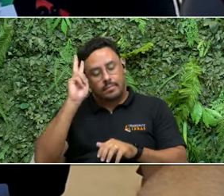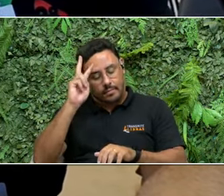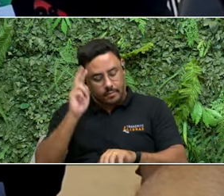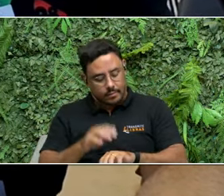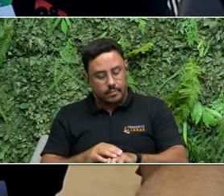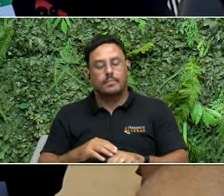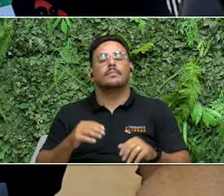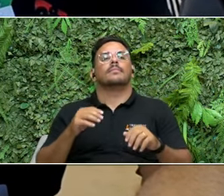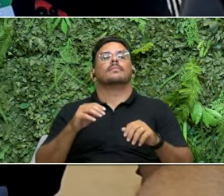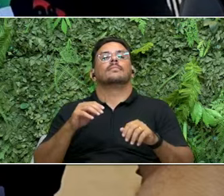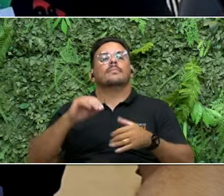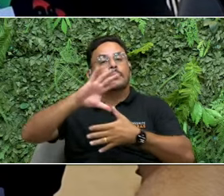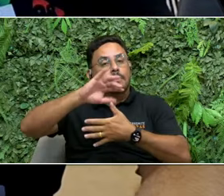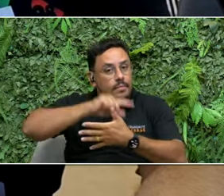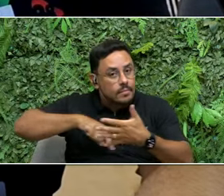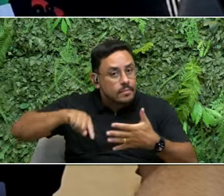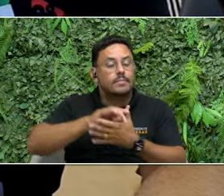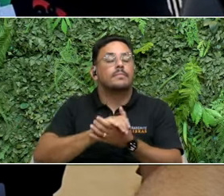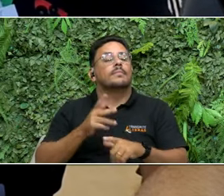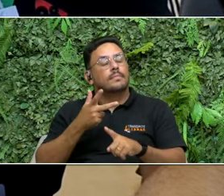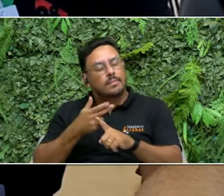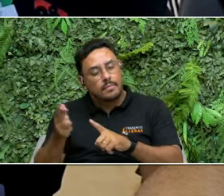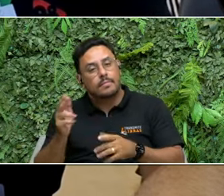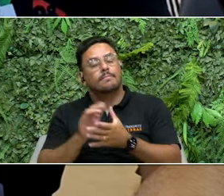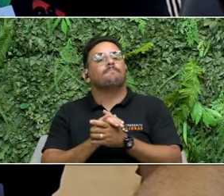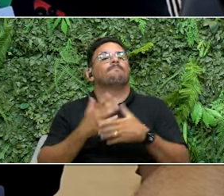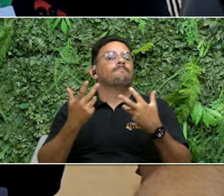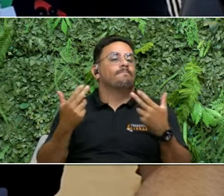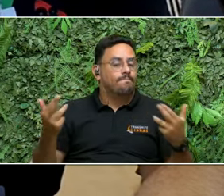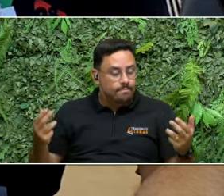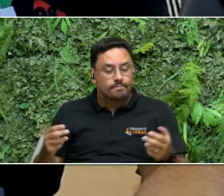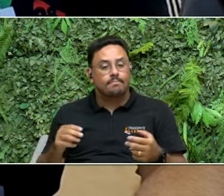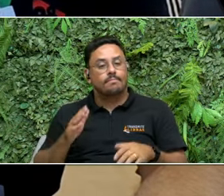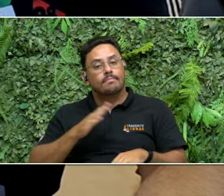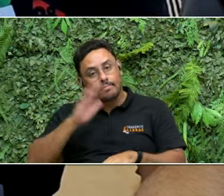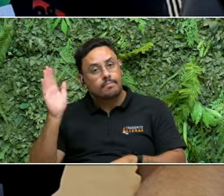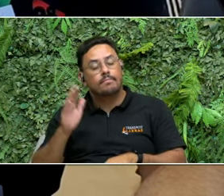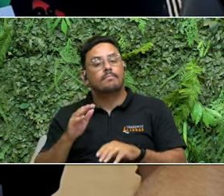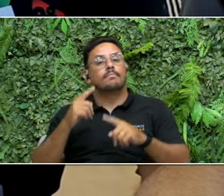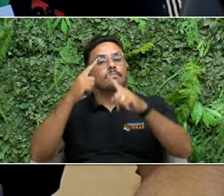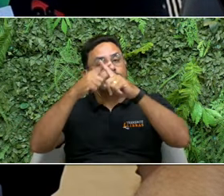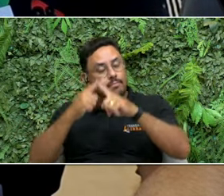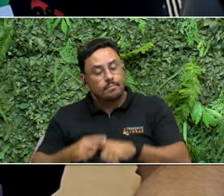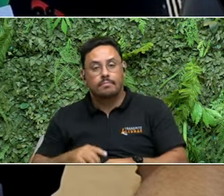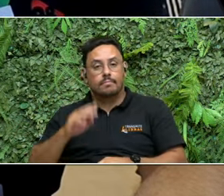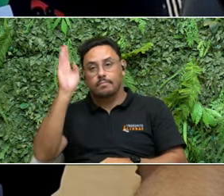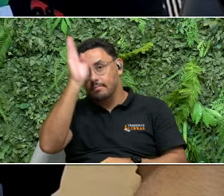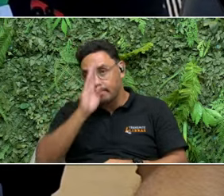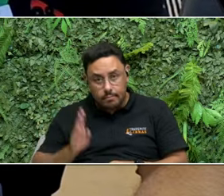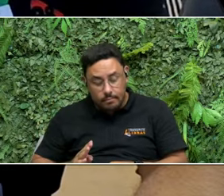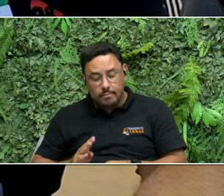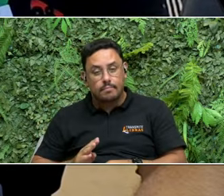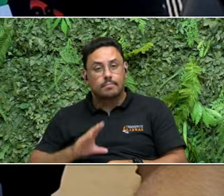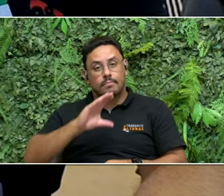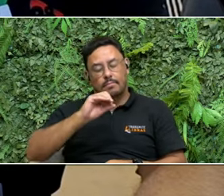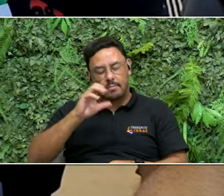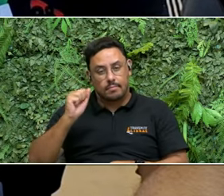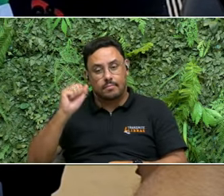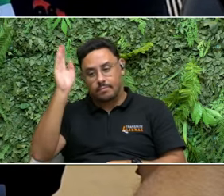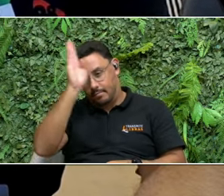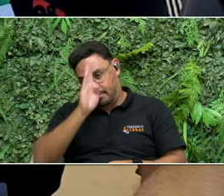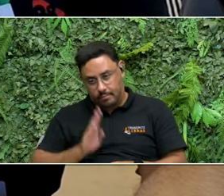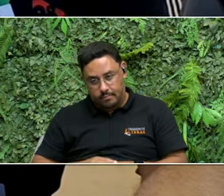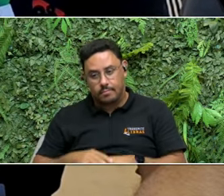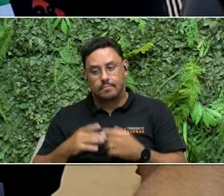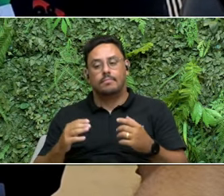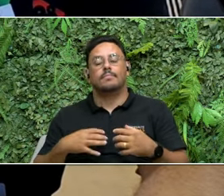Libertadores né Tá louco é isso aí ganhar Libertadores e que de repente mais um campeonato brasileiro esse ano mais uma Copa do Brasil